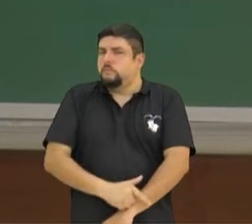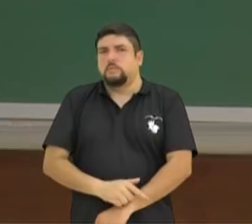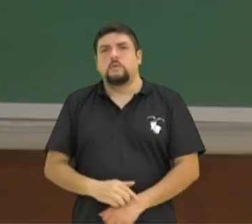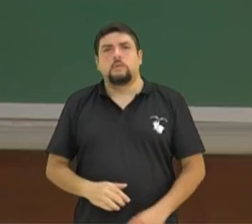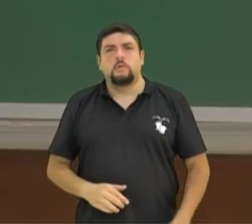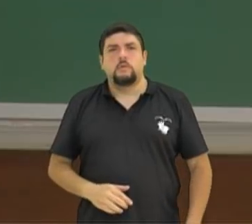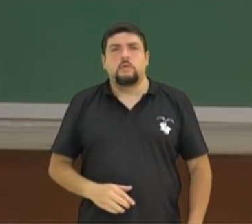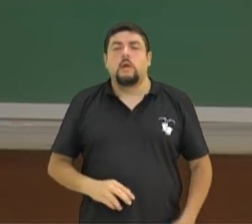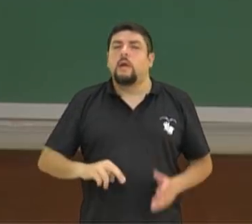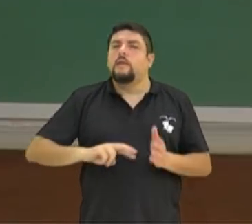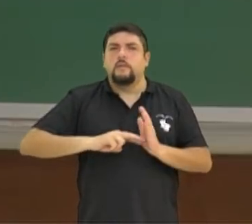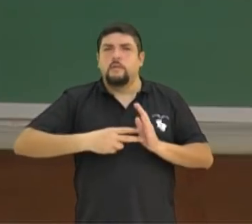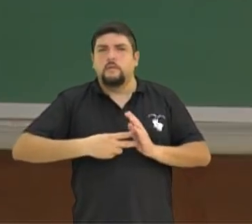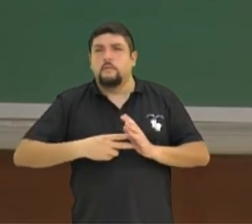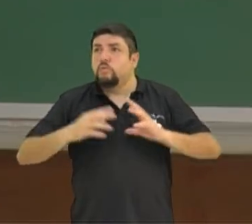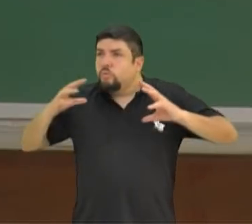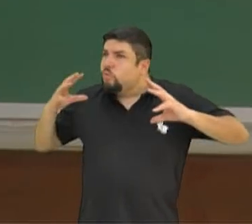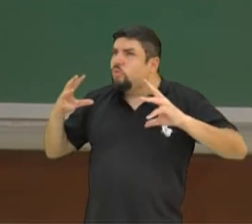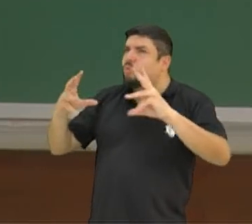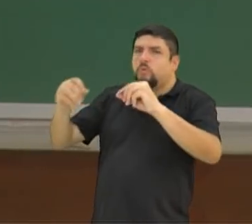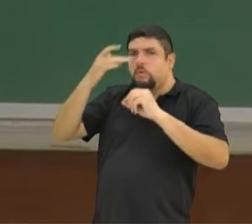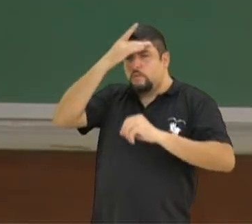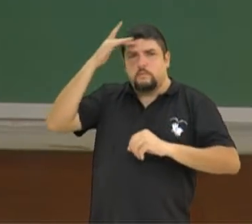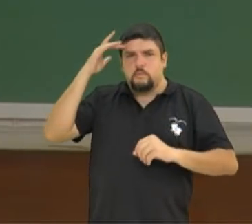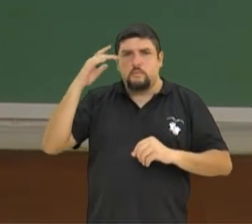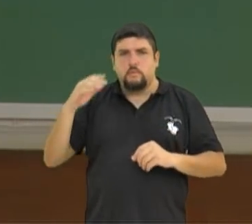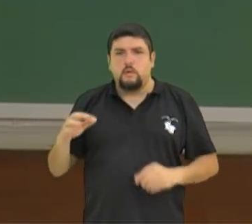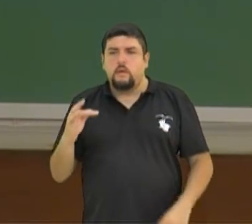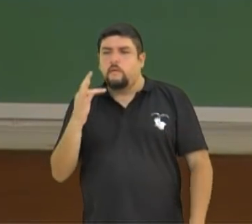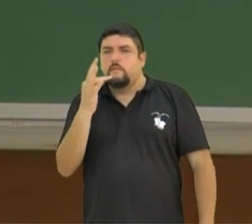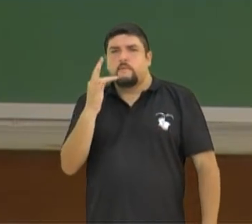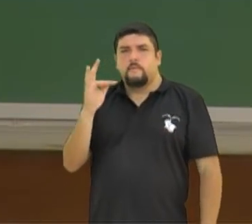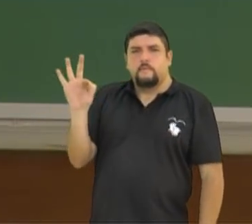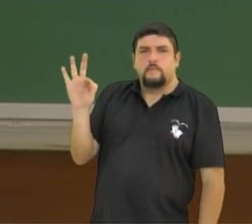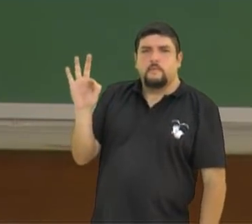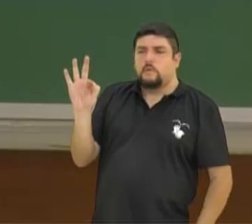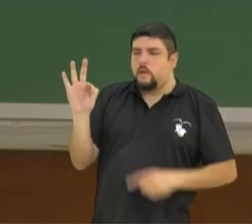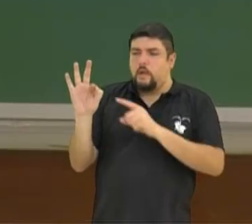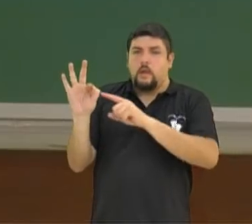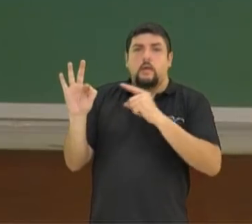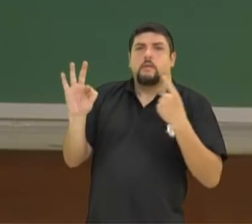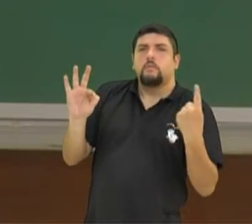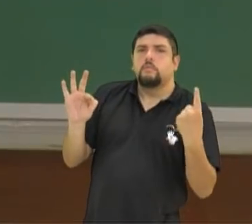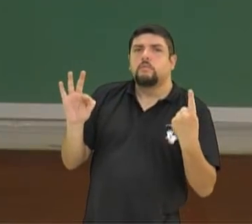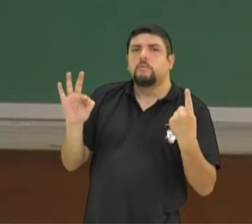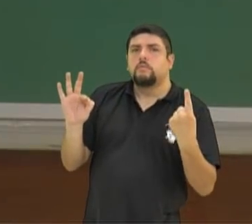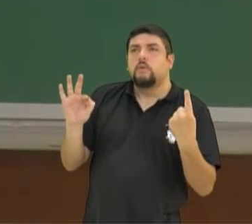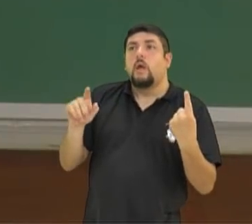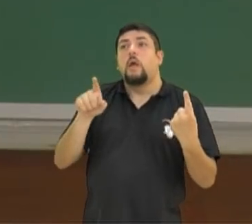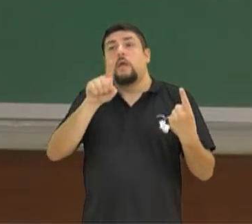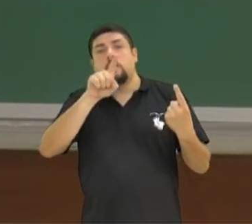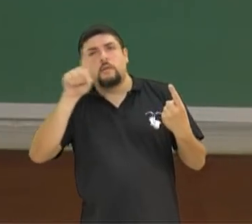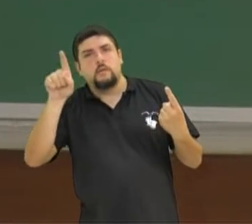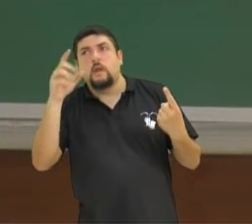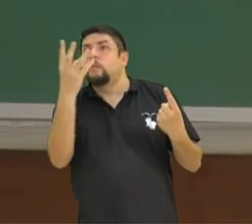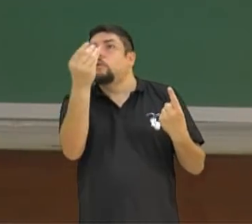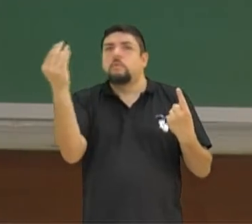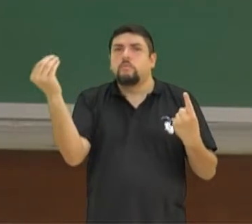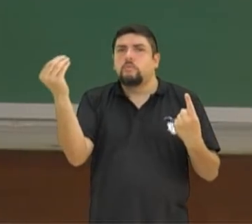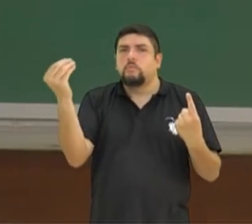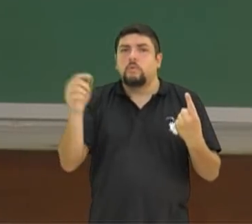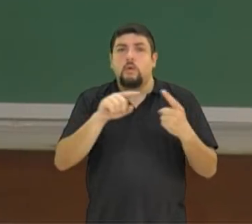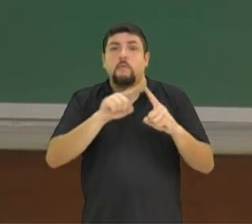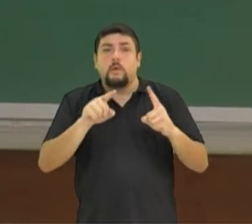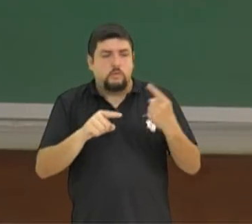são oriundas da França. Né? Então seria, os franceses são educados. Então a gente usa uma palavra no singular